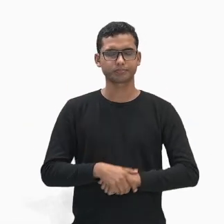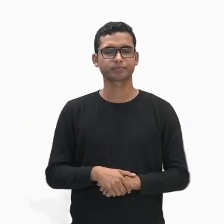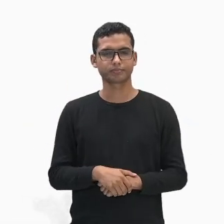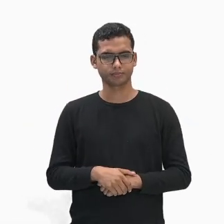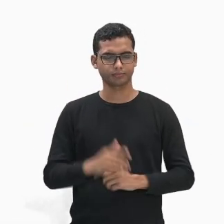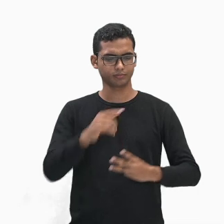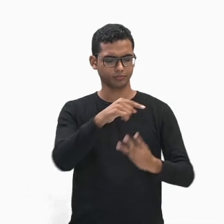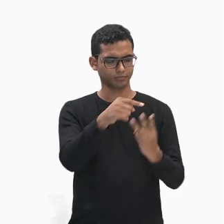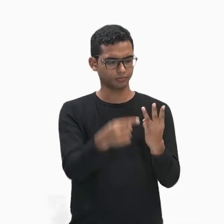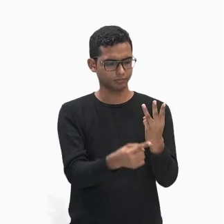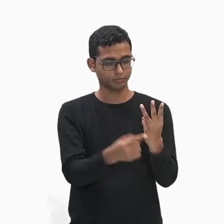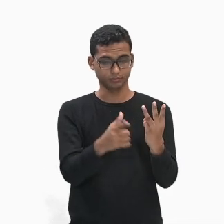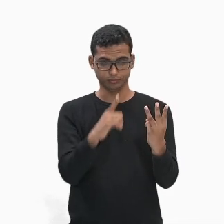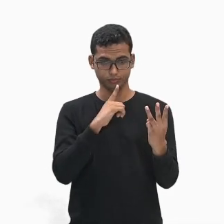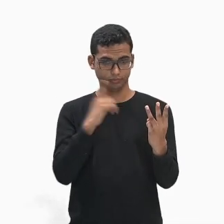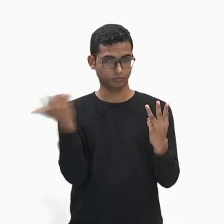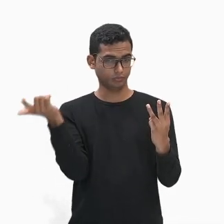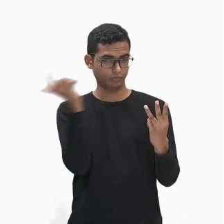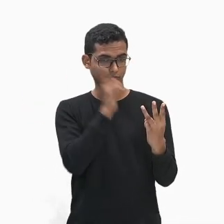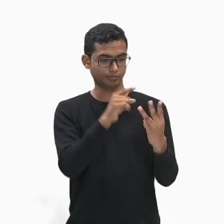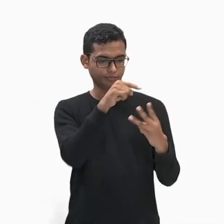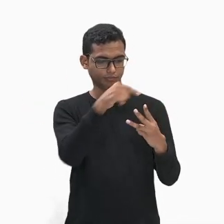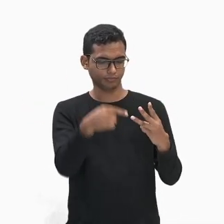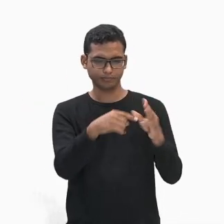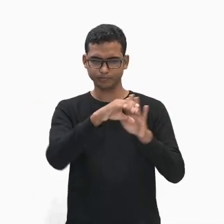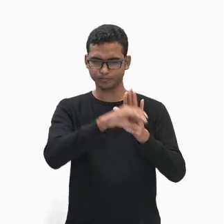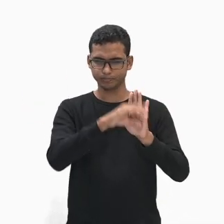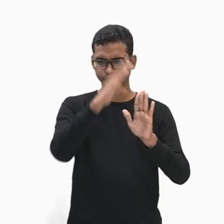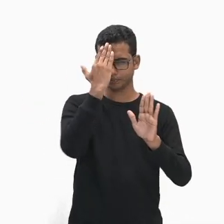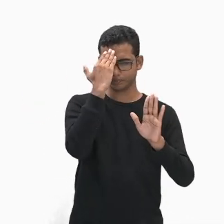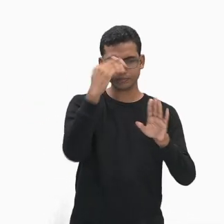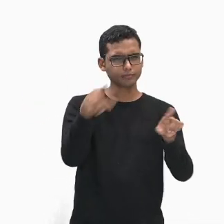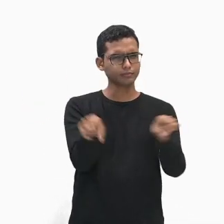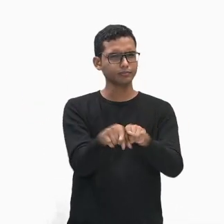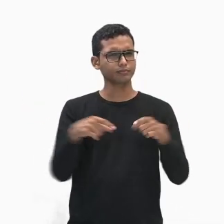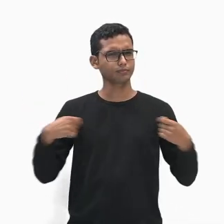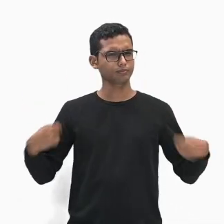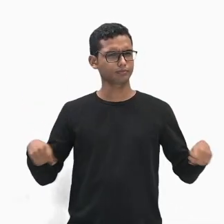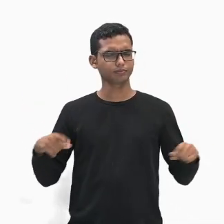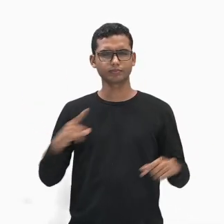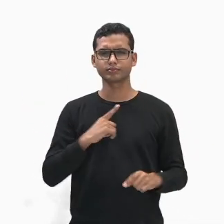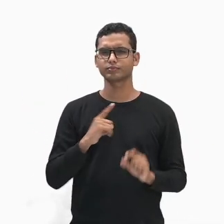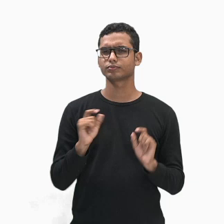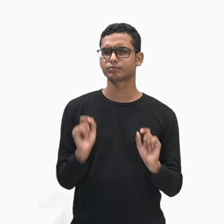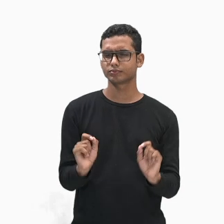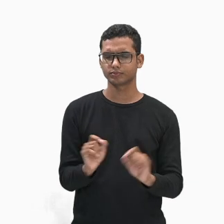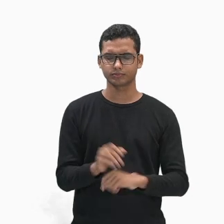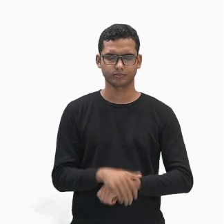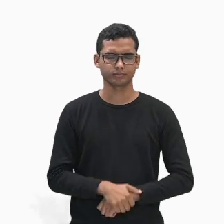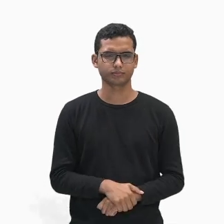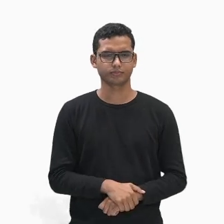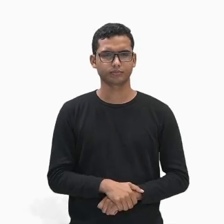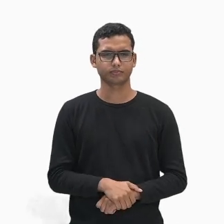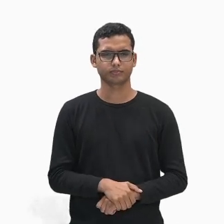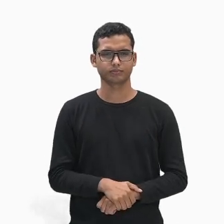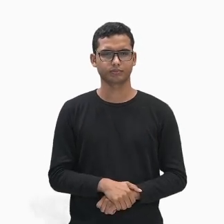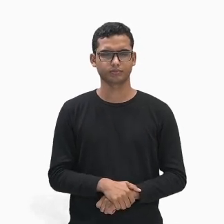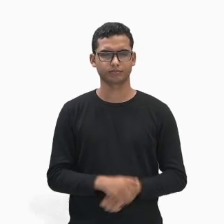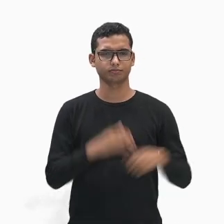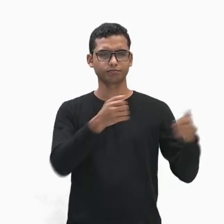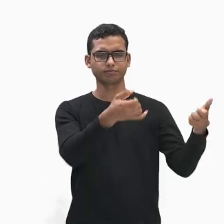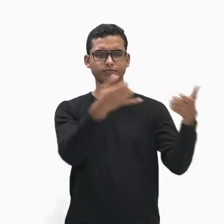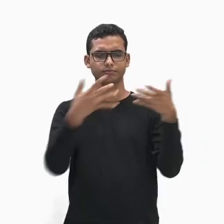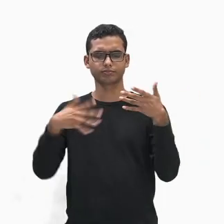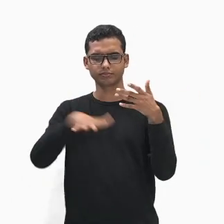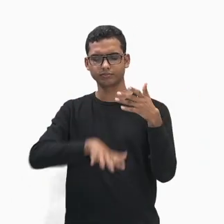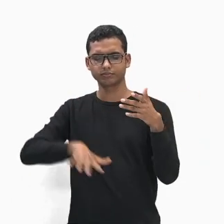três situações, esses três conceitos, eu preciso ter a explicação